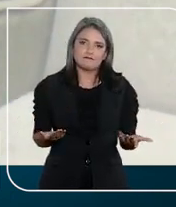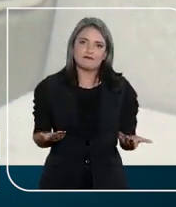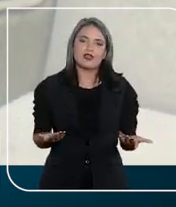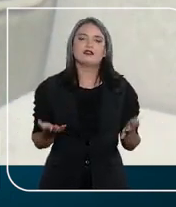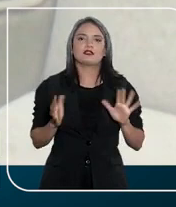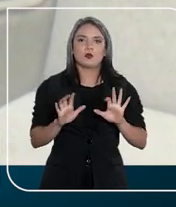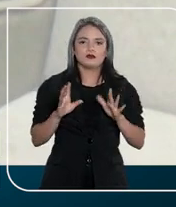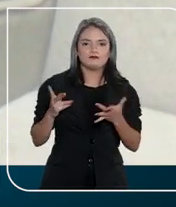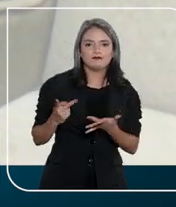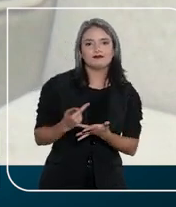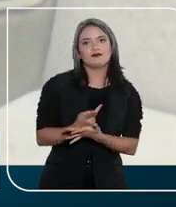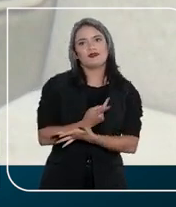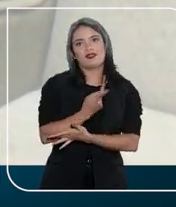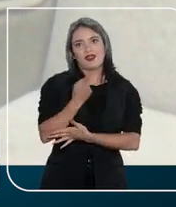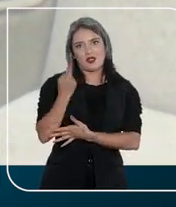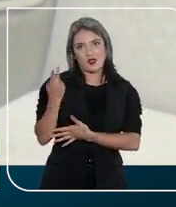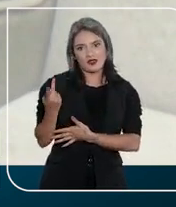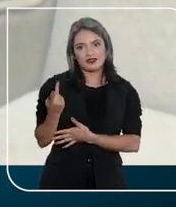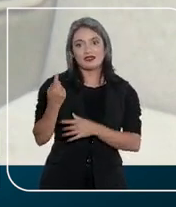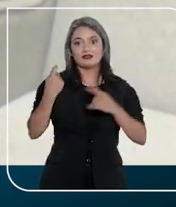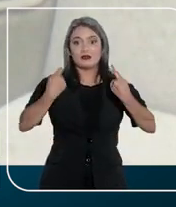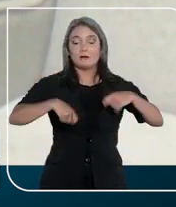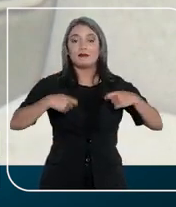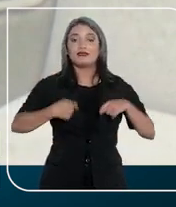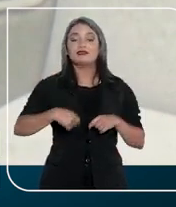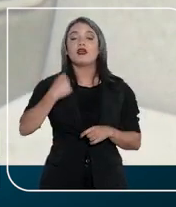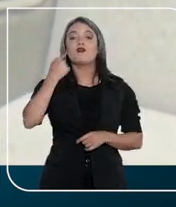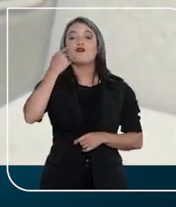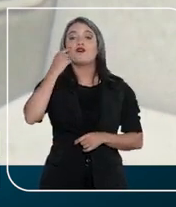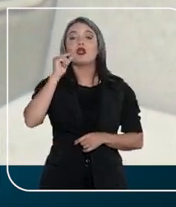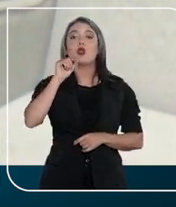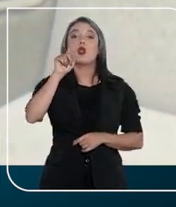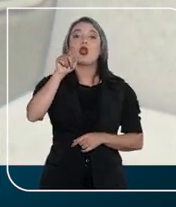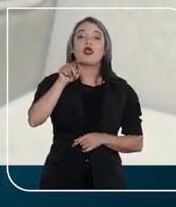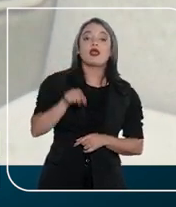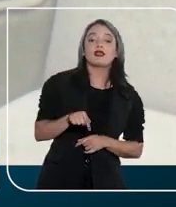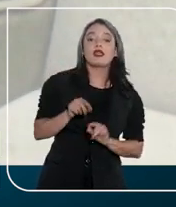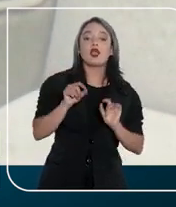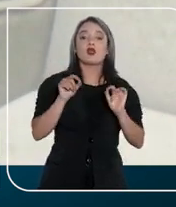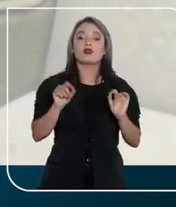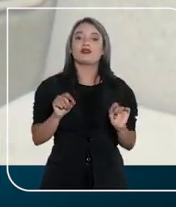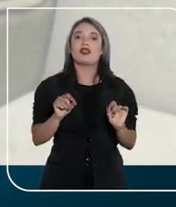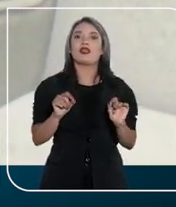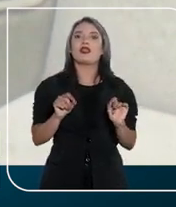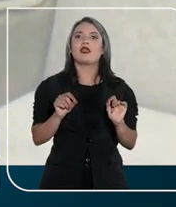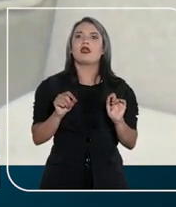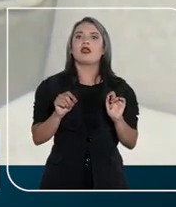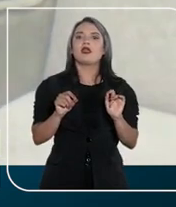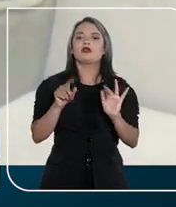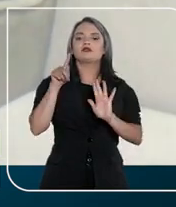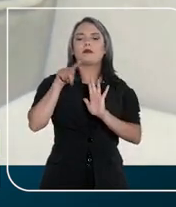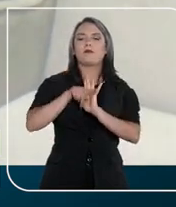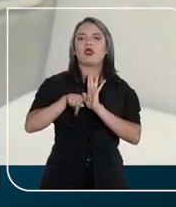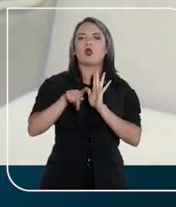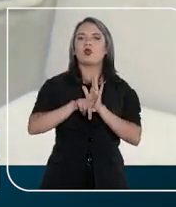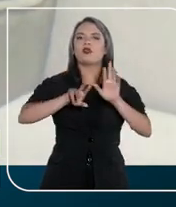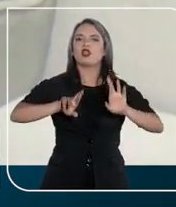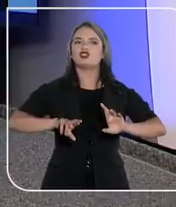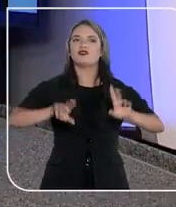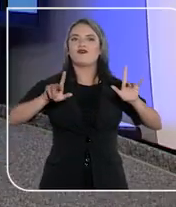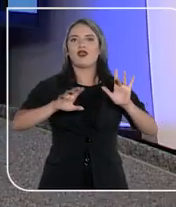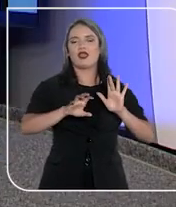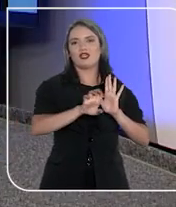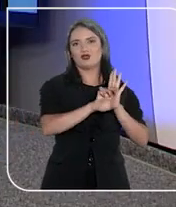que se interpretar o que significa a expressão questão que foge do temário previsto no edital.